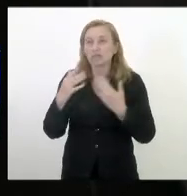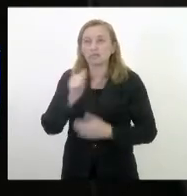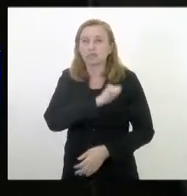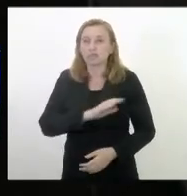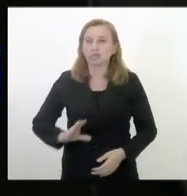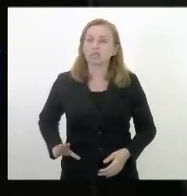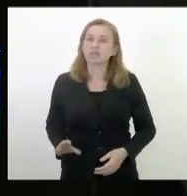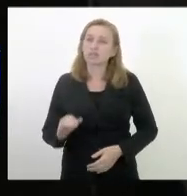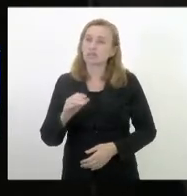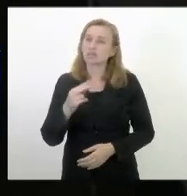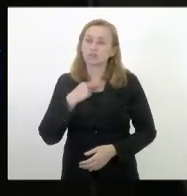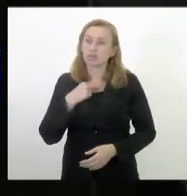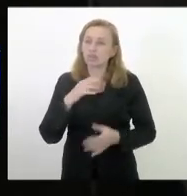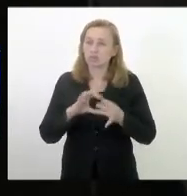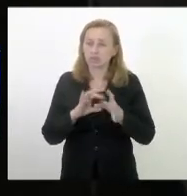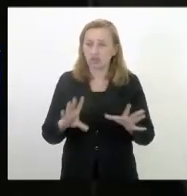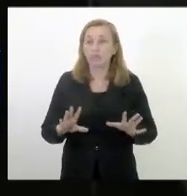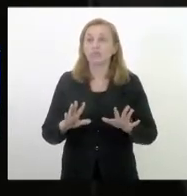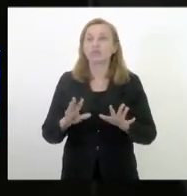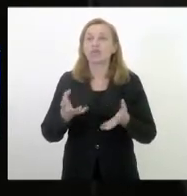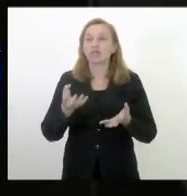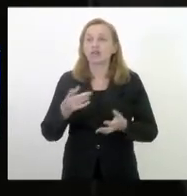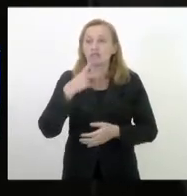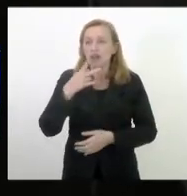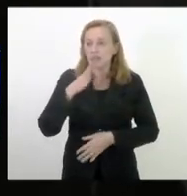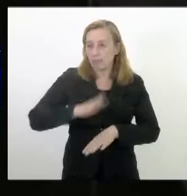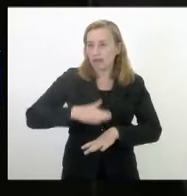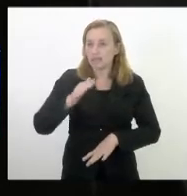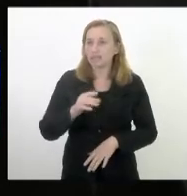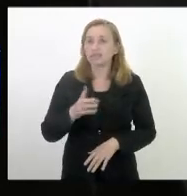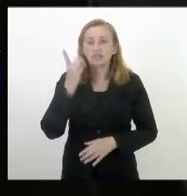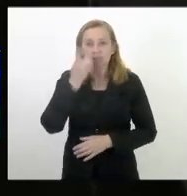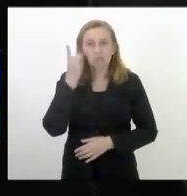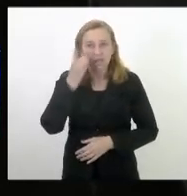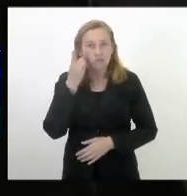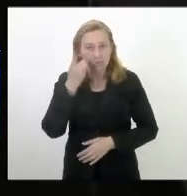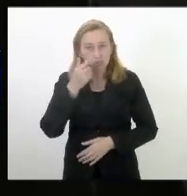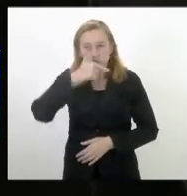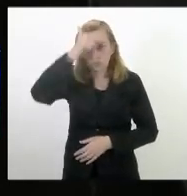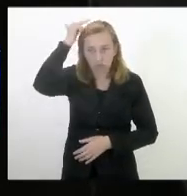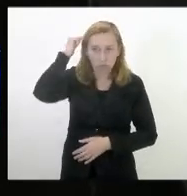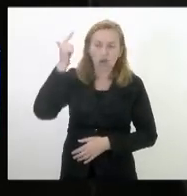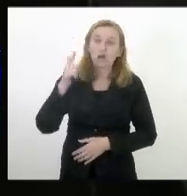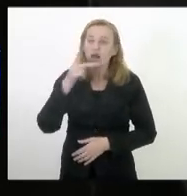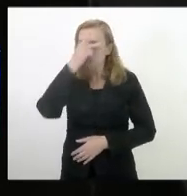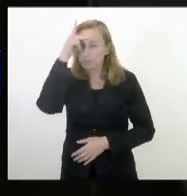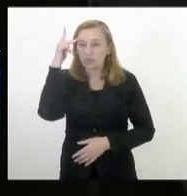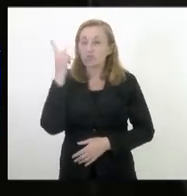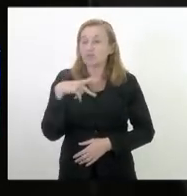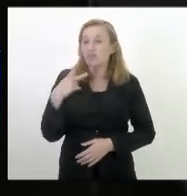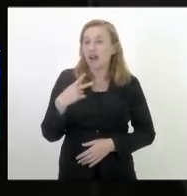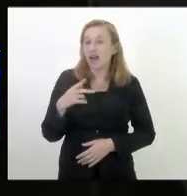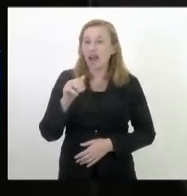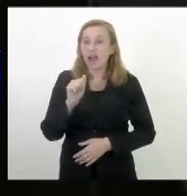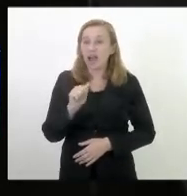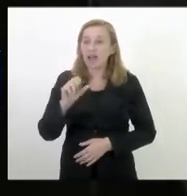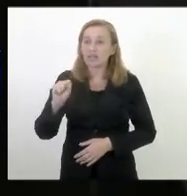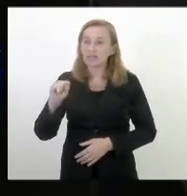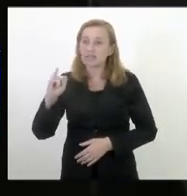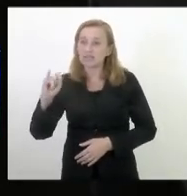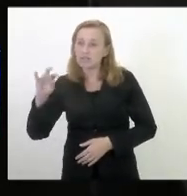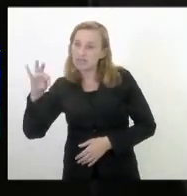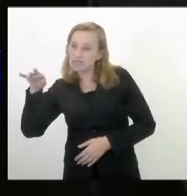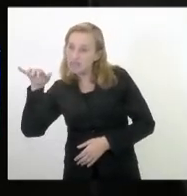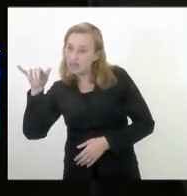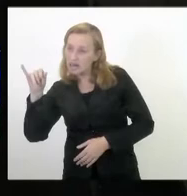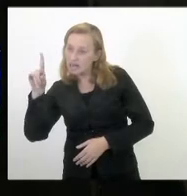Siciliano. E queria dizer mais. Deputado Luiz Paulo, quando as pessoas falam em assistencialismo, eu vou lembrar